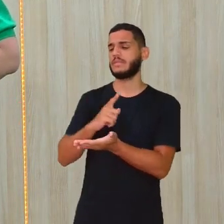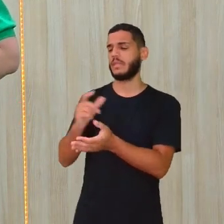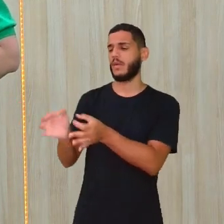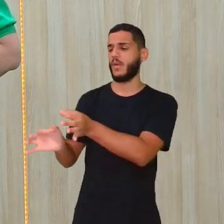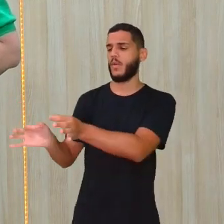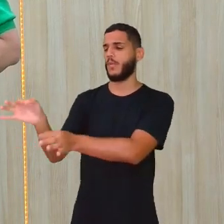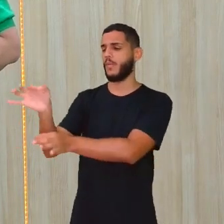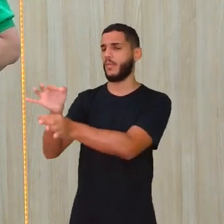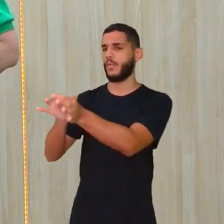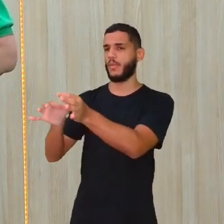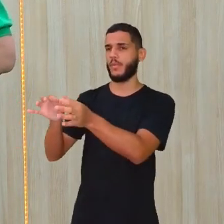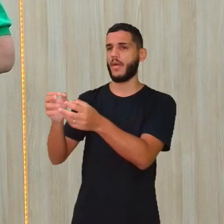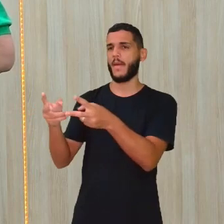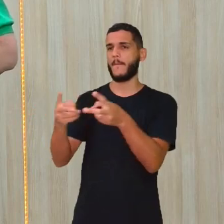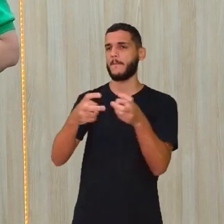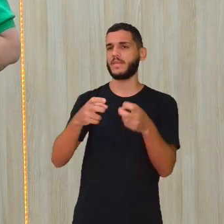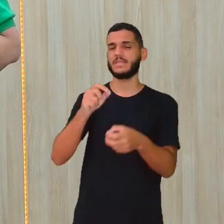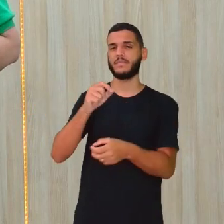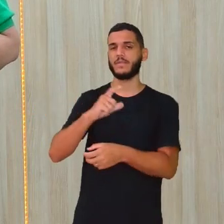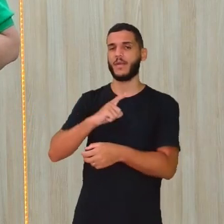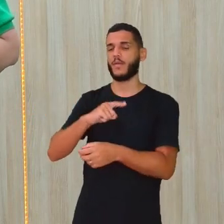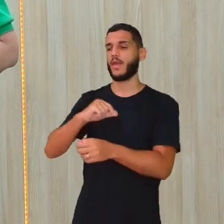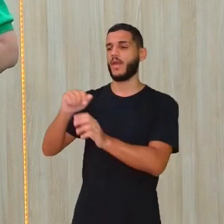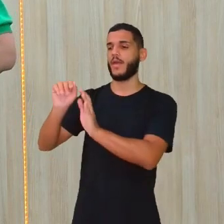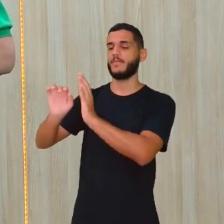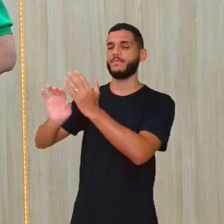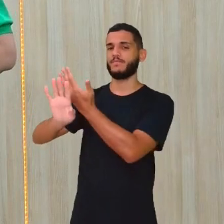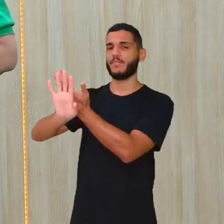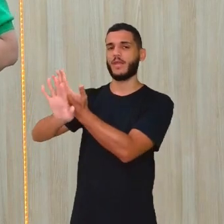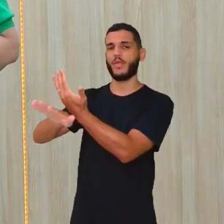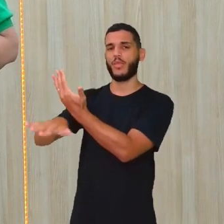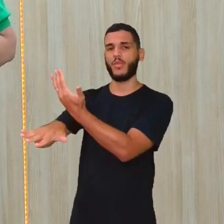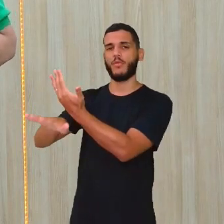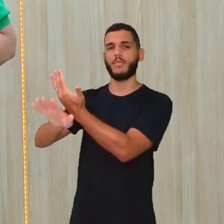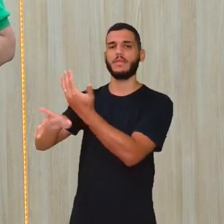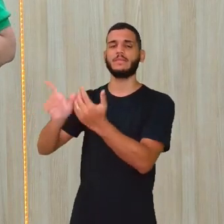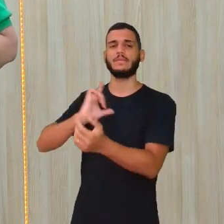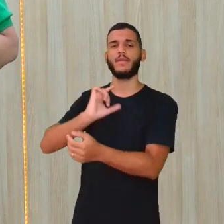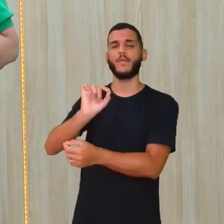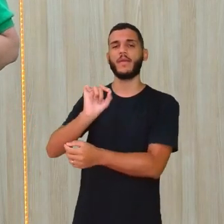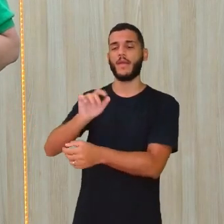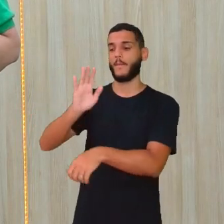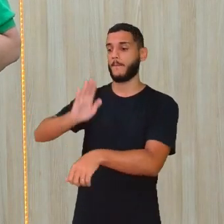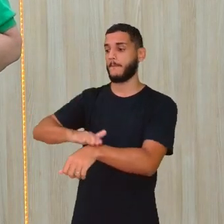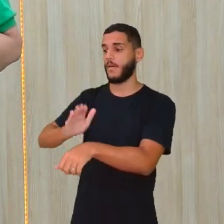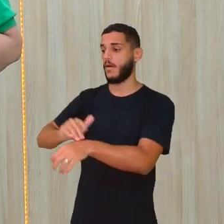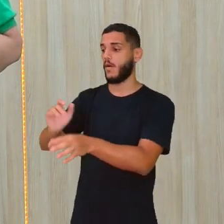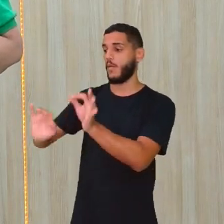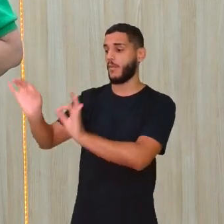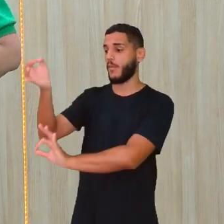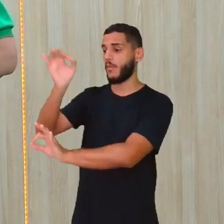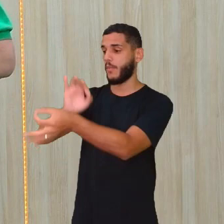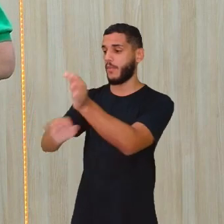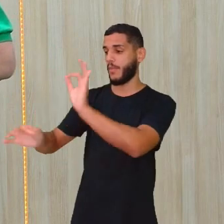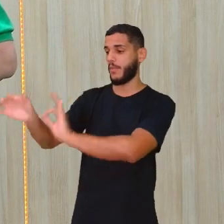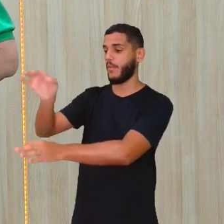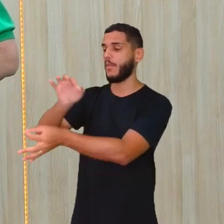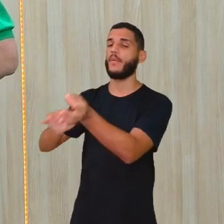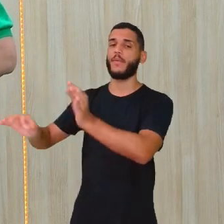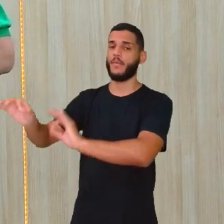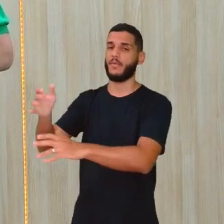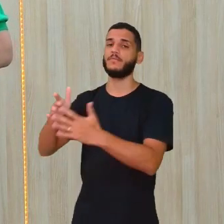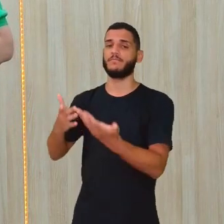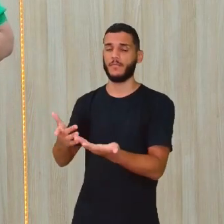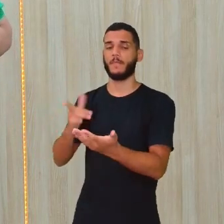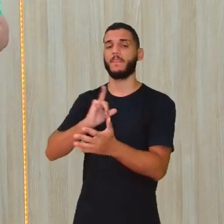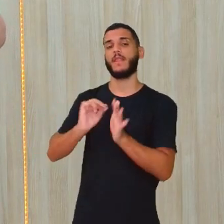Olha a sombra, como se essas moléculas estivessem o tempo inteiro aí sendo agitadas, não é isso? Então essa